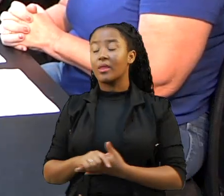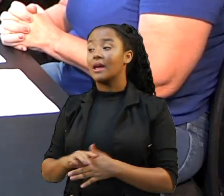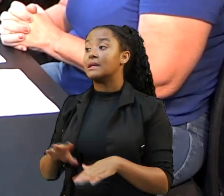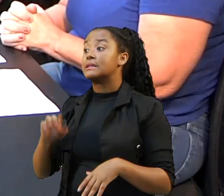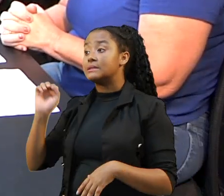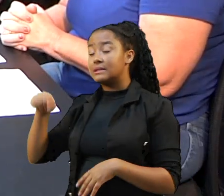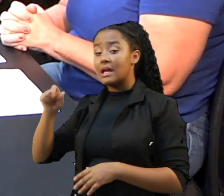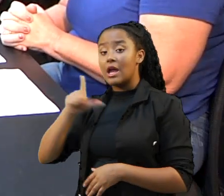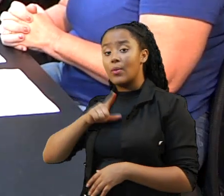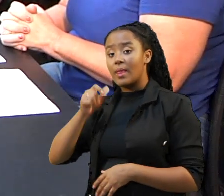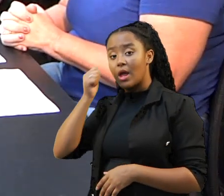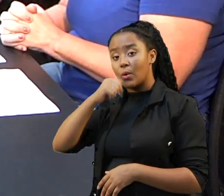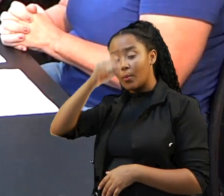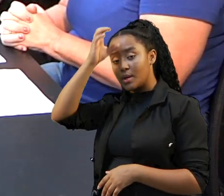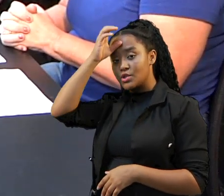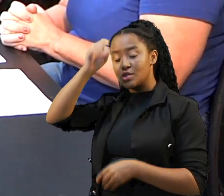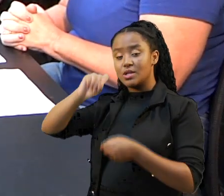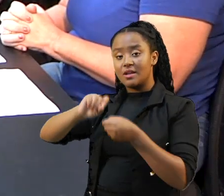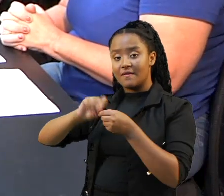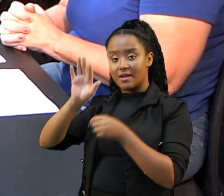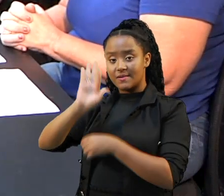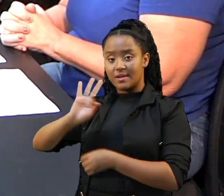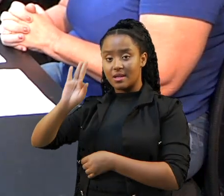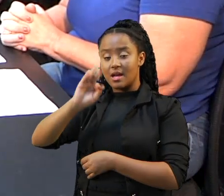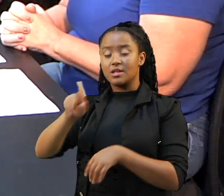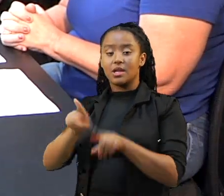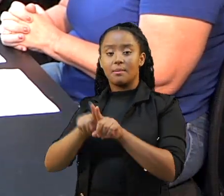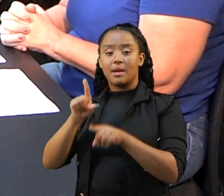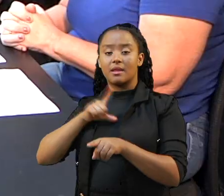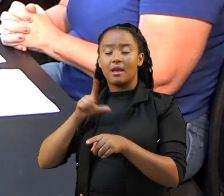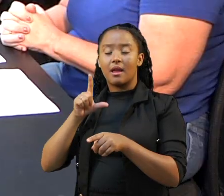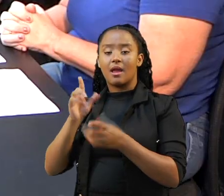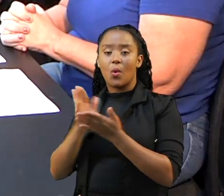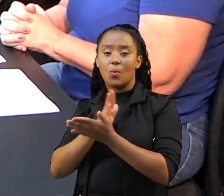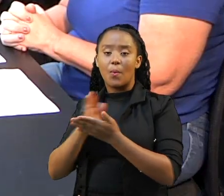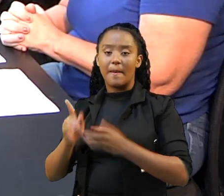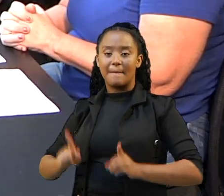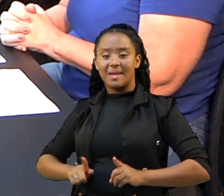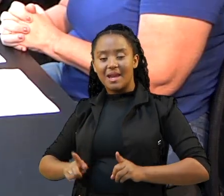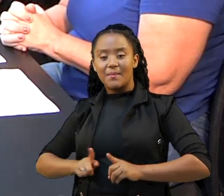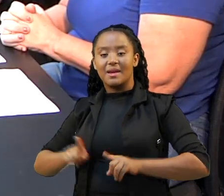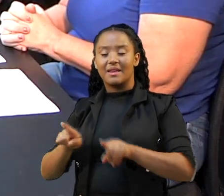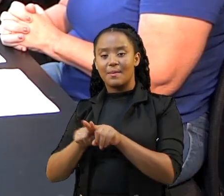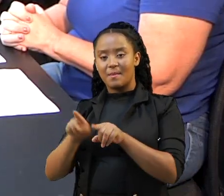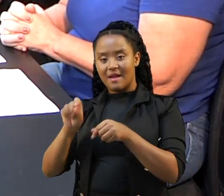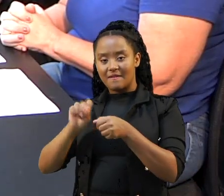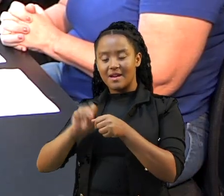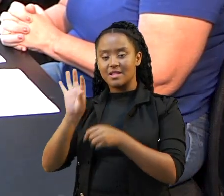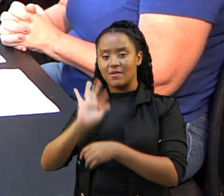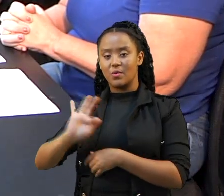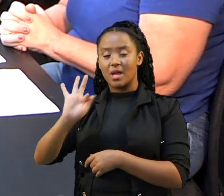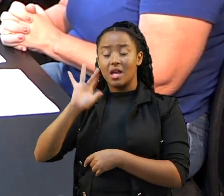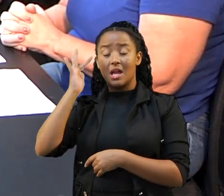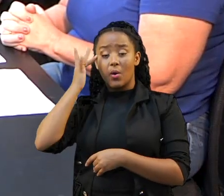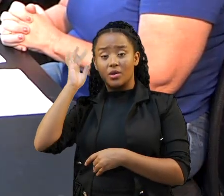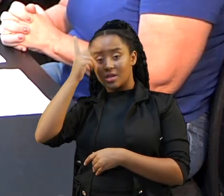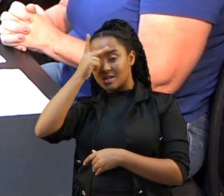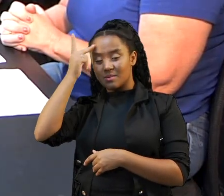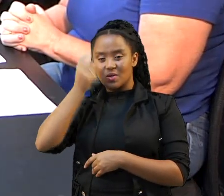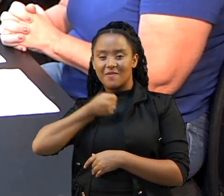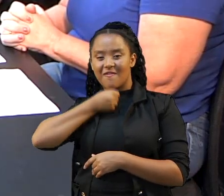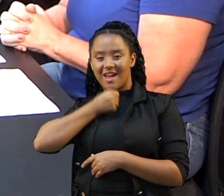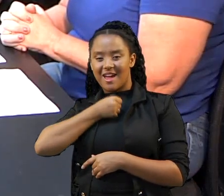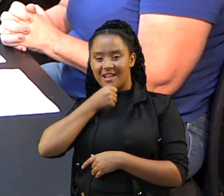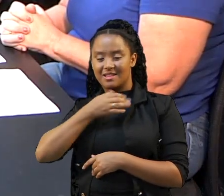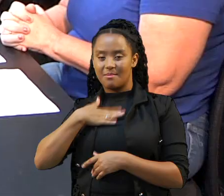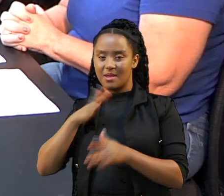uma tia que está fazendo faculdade. Eu tenho algumas primas também que estão fazendo faculdade. Eu acho que as pessoas mais velhas da